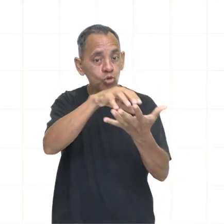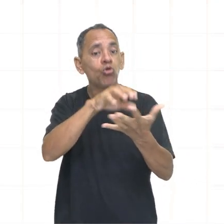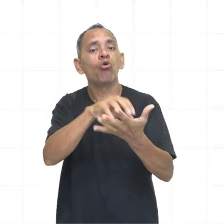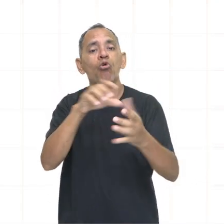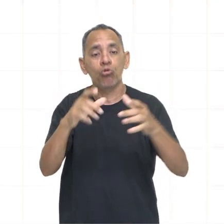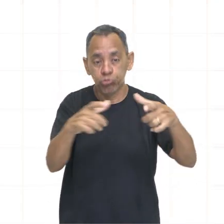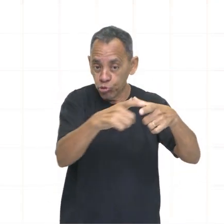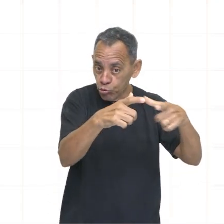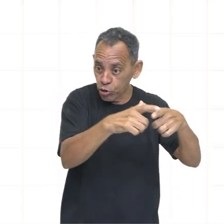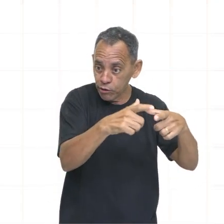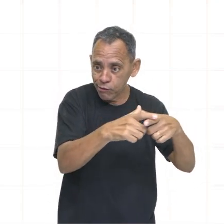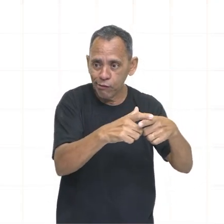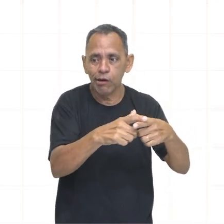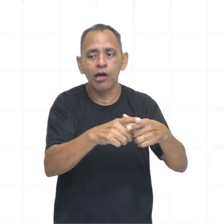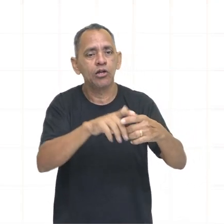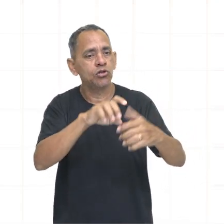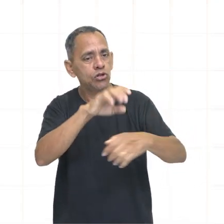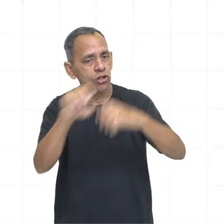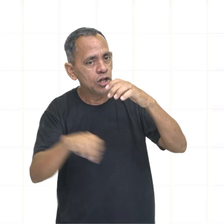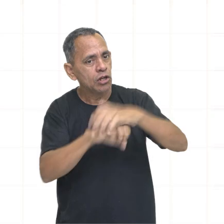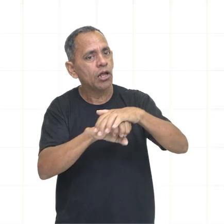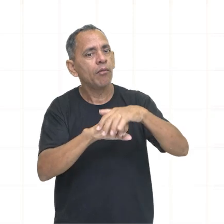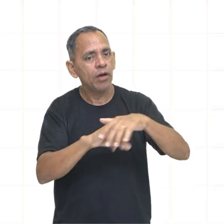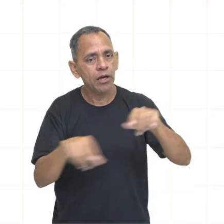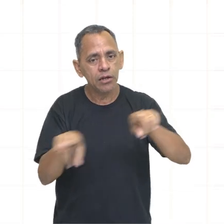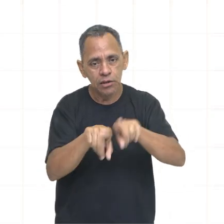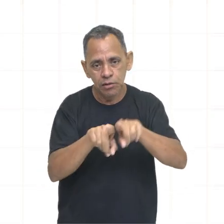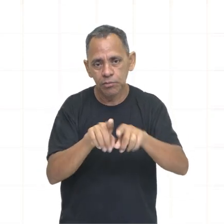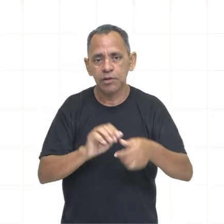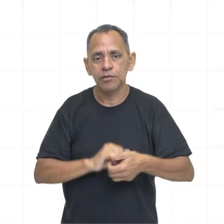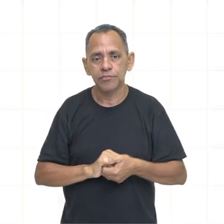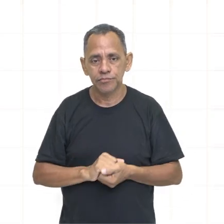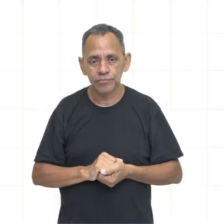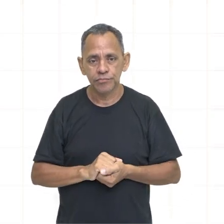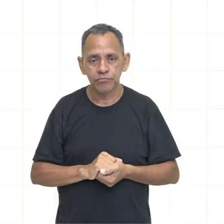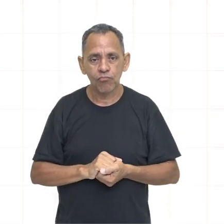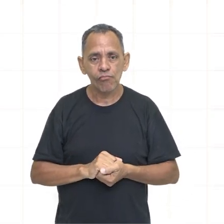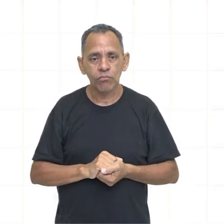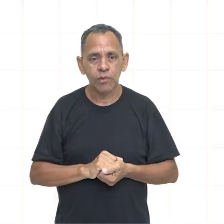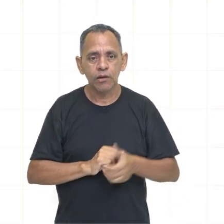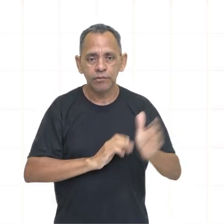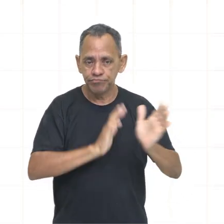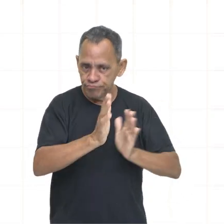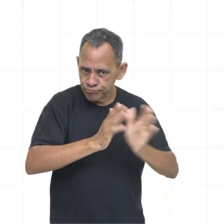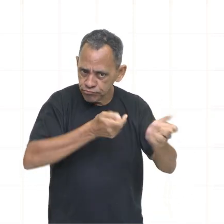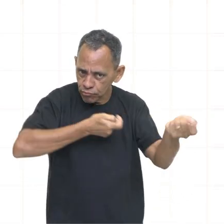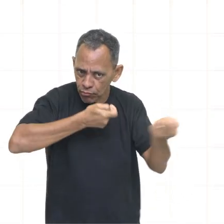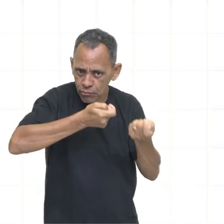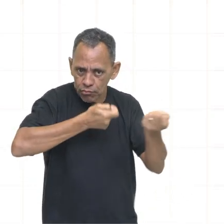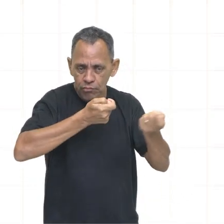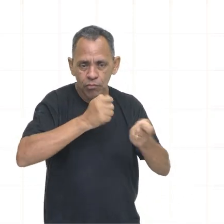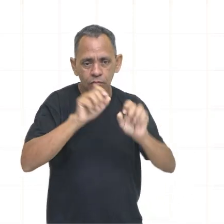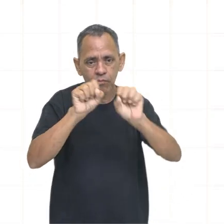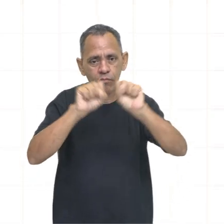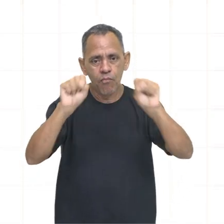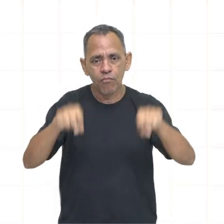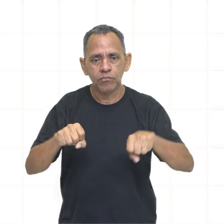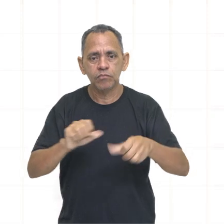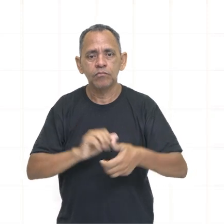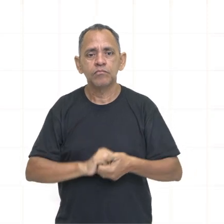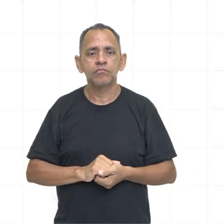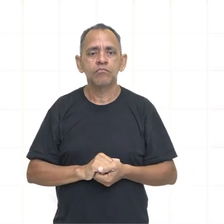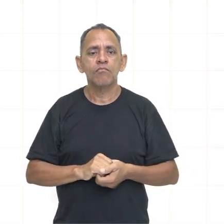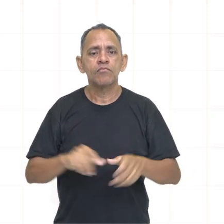intervenção do Estado na economia, isso é de fundamental importância dentro desses sistemas totalitários, ok? Exaltação